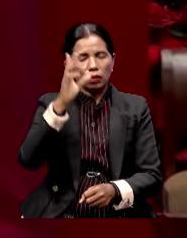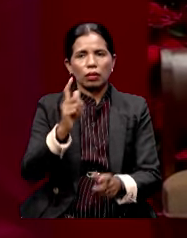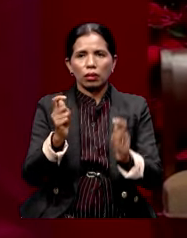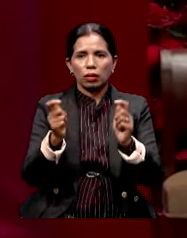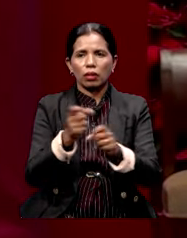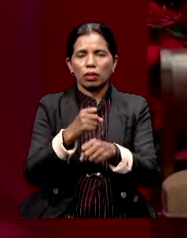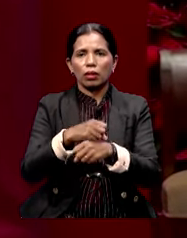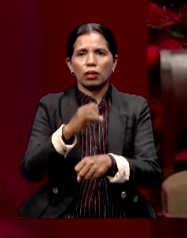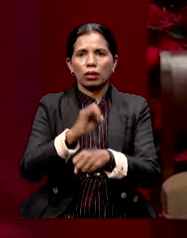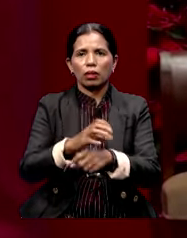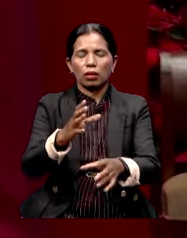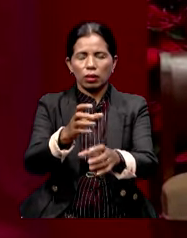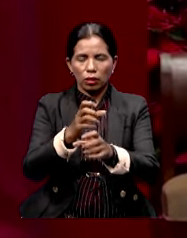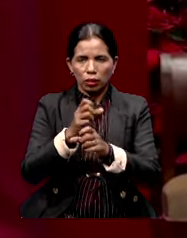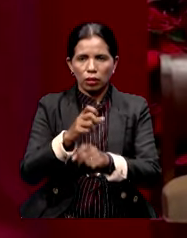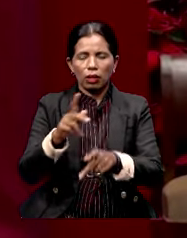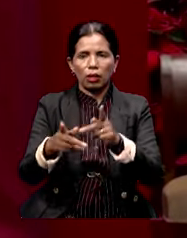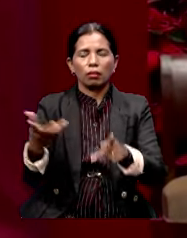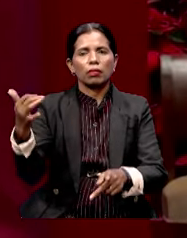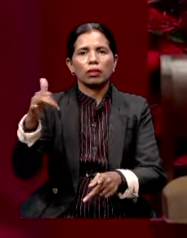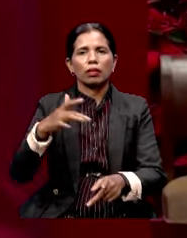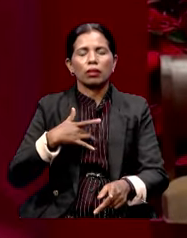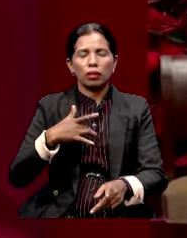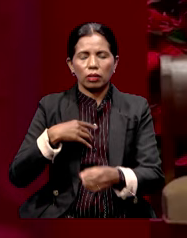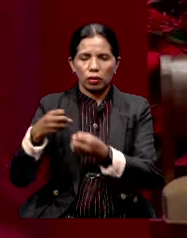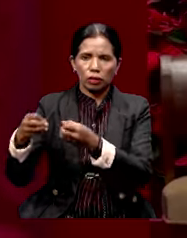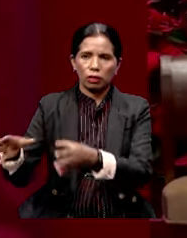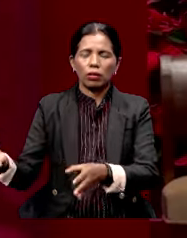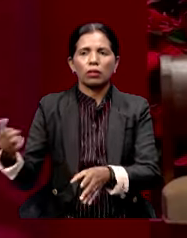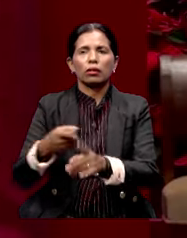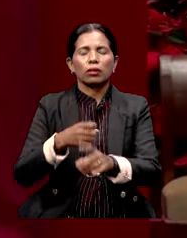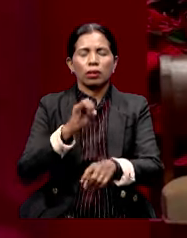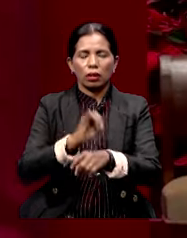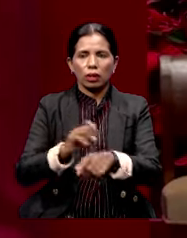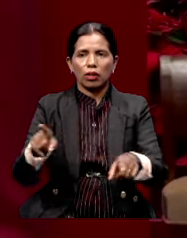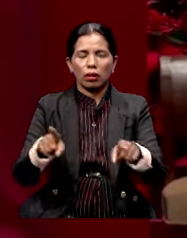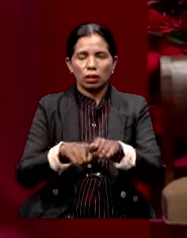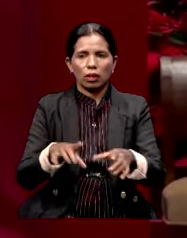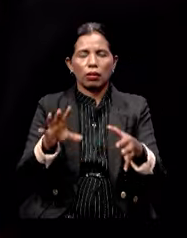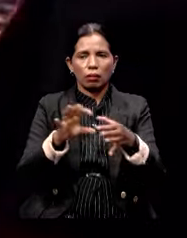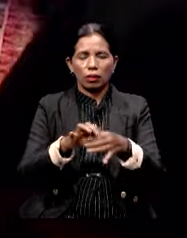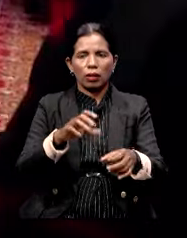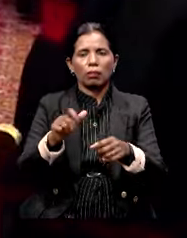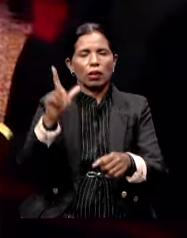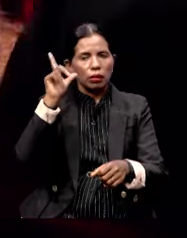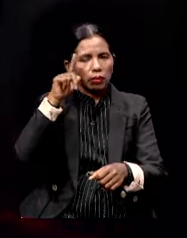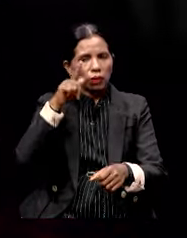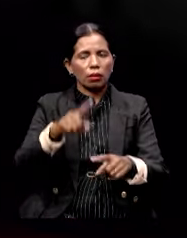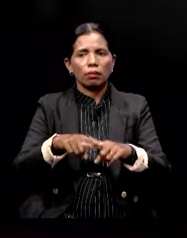halo igreja simo liutan, ema sirane be sente excluído husi igreja, hanesa membro comunidade LGBT,